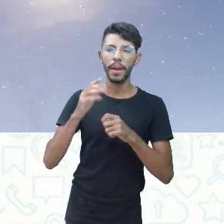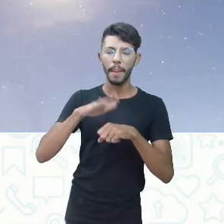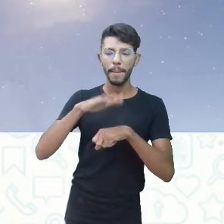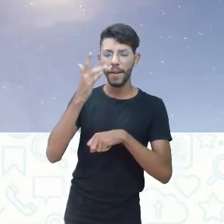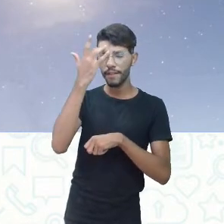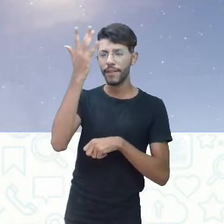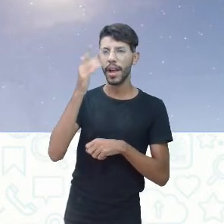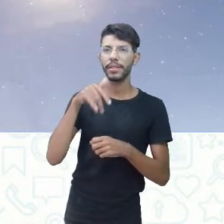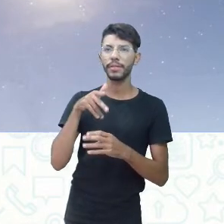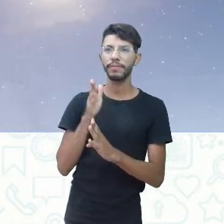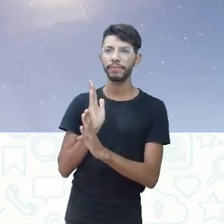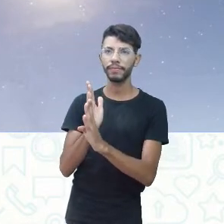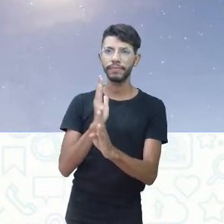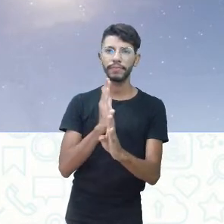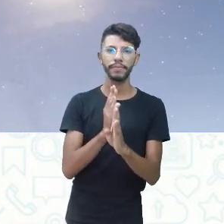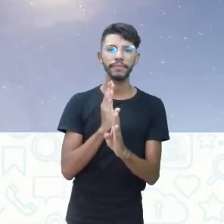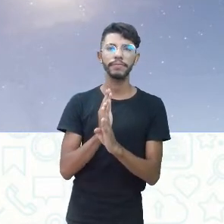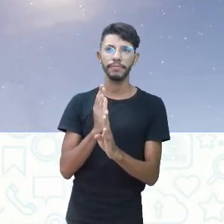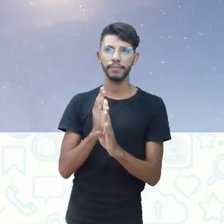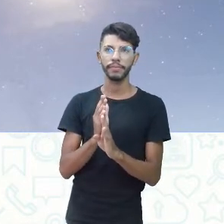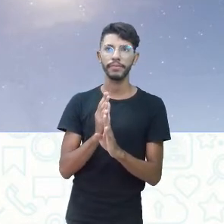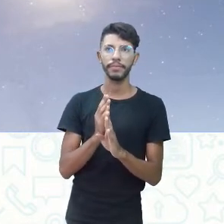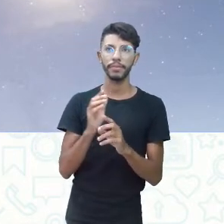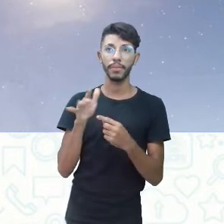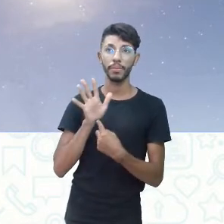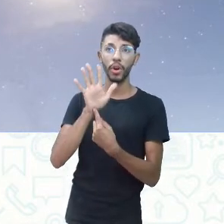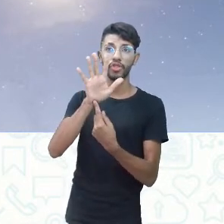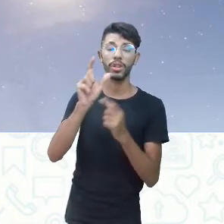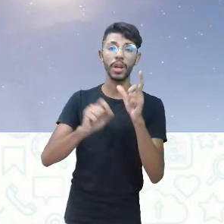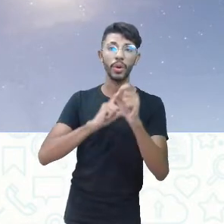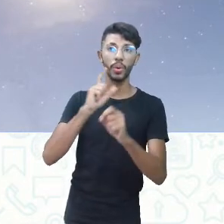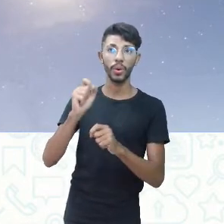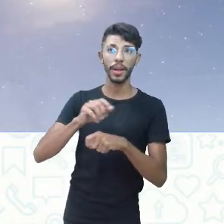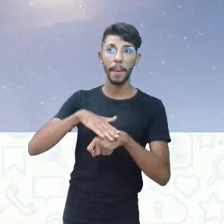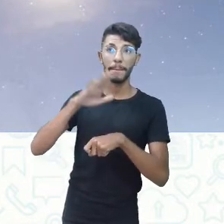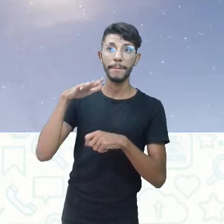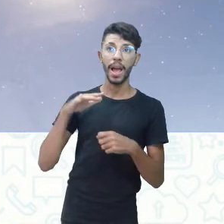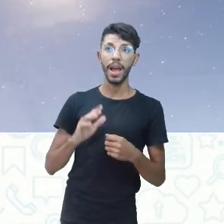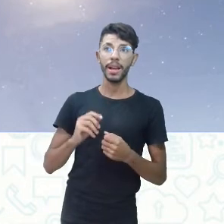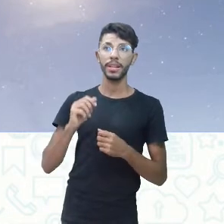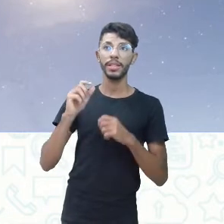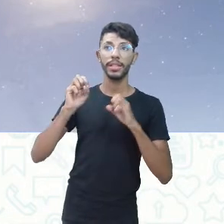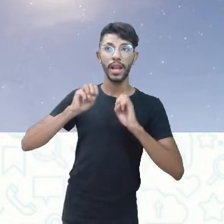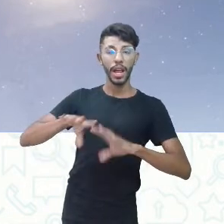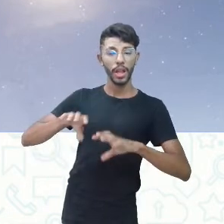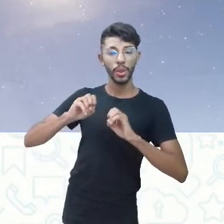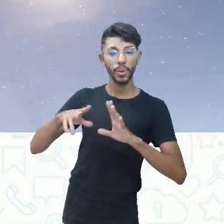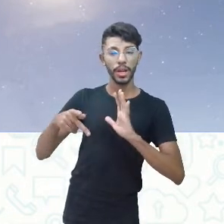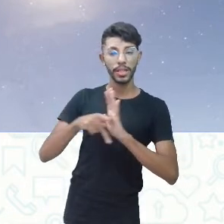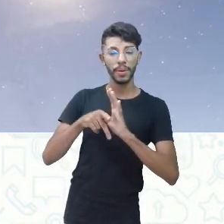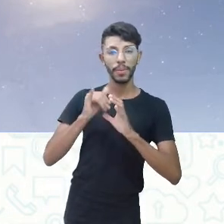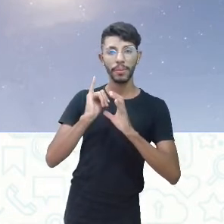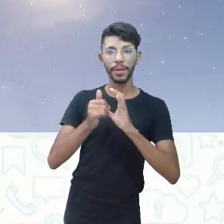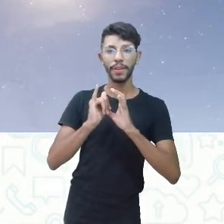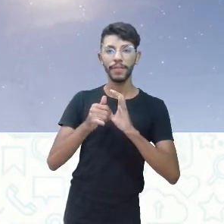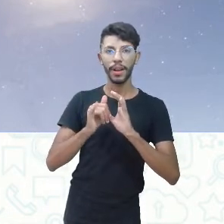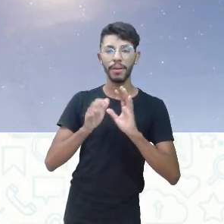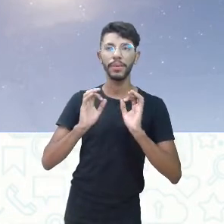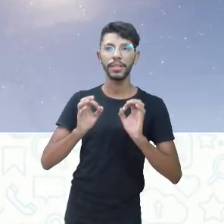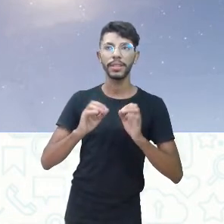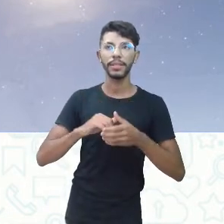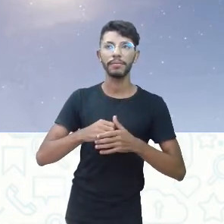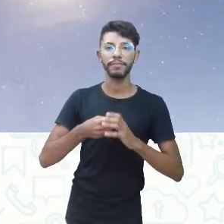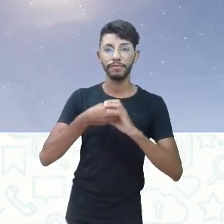de ser encontrado, destacando ainda mais a natureza educativa da fábula. Olha